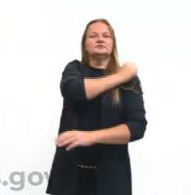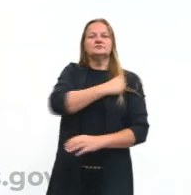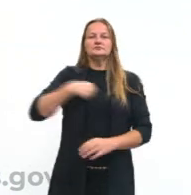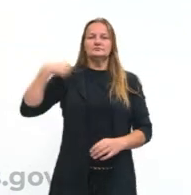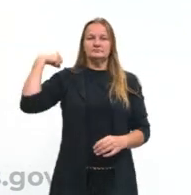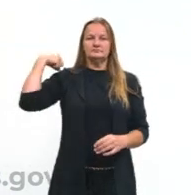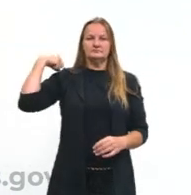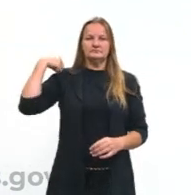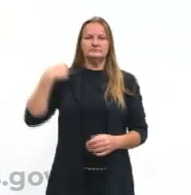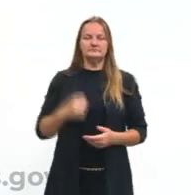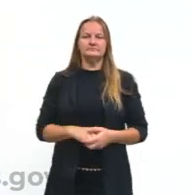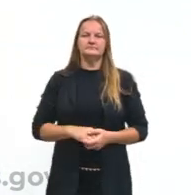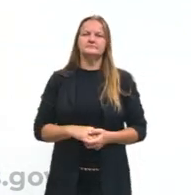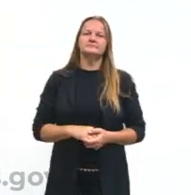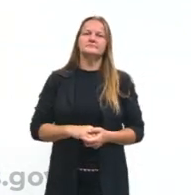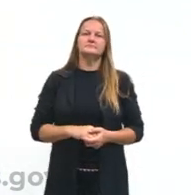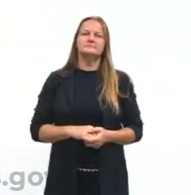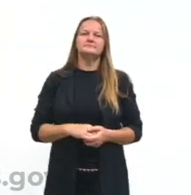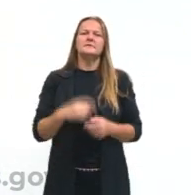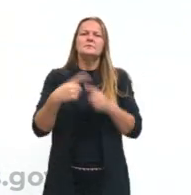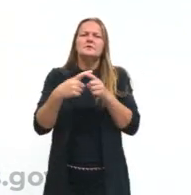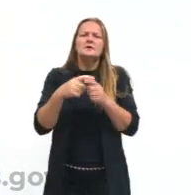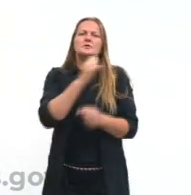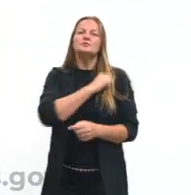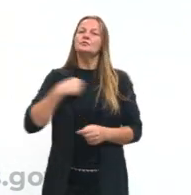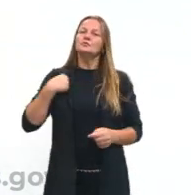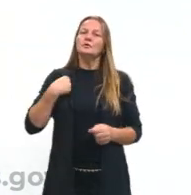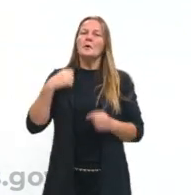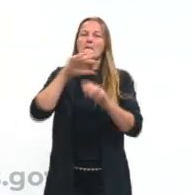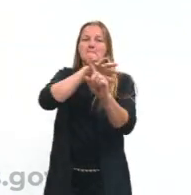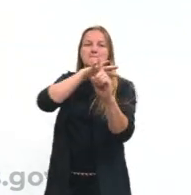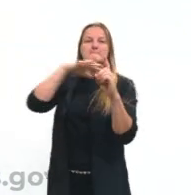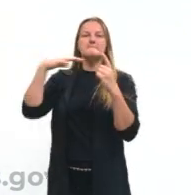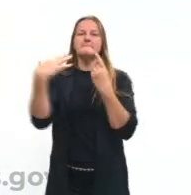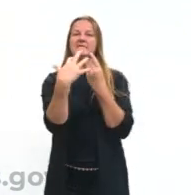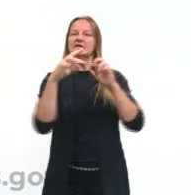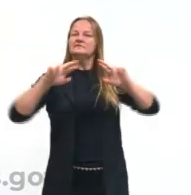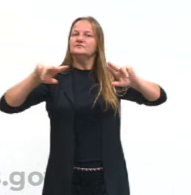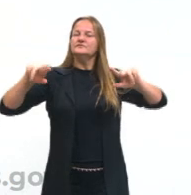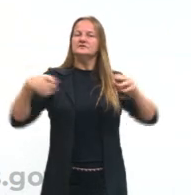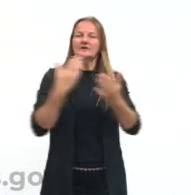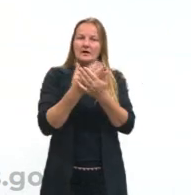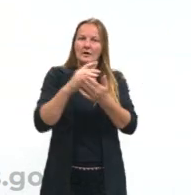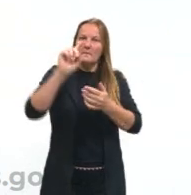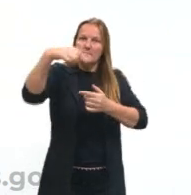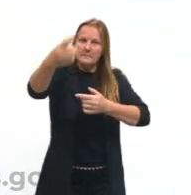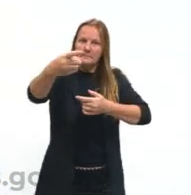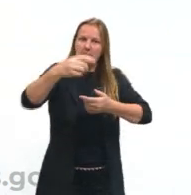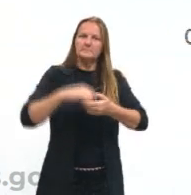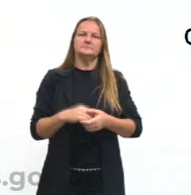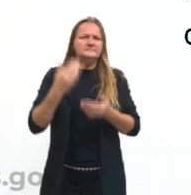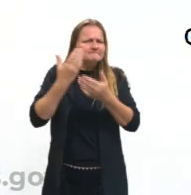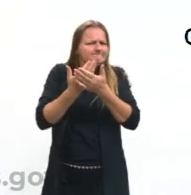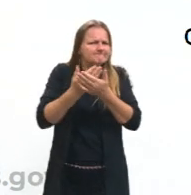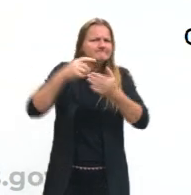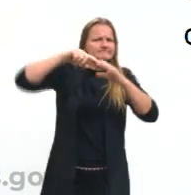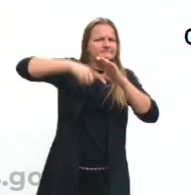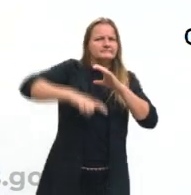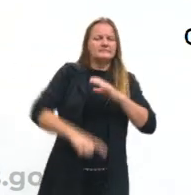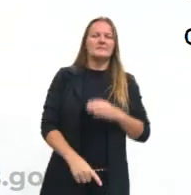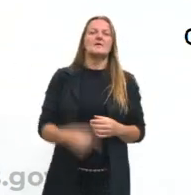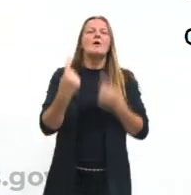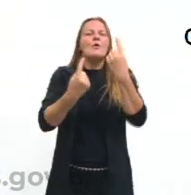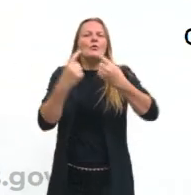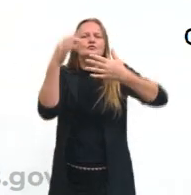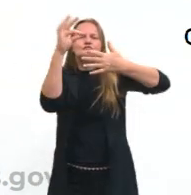é porque só que você vai trazer uma outra perspectiva para atrofia que nós veremos na próxima aula em alguns